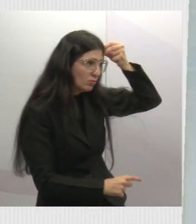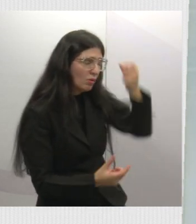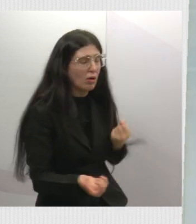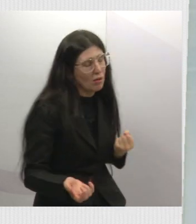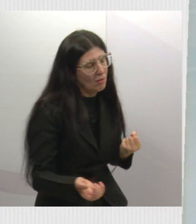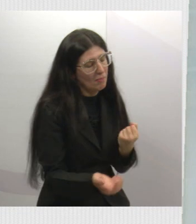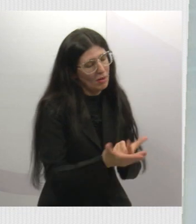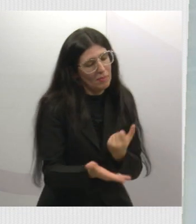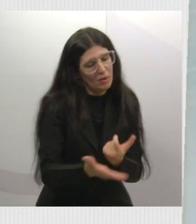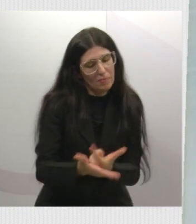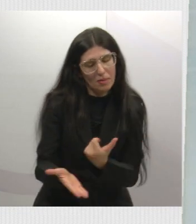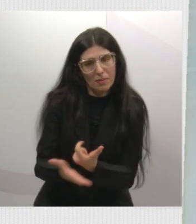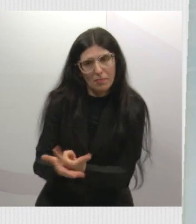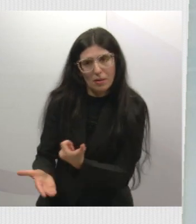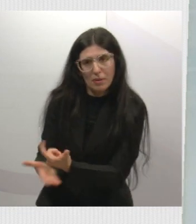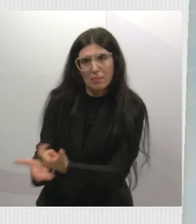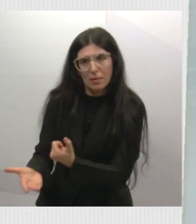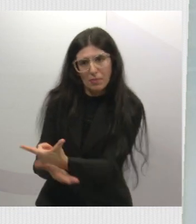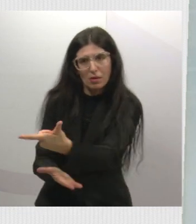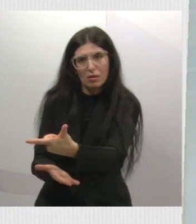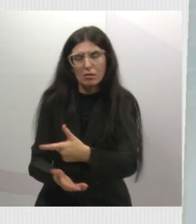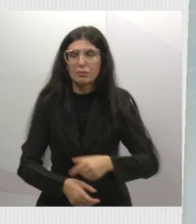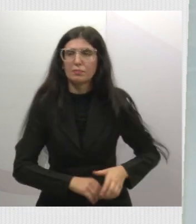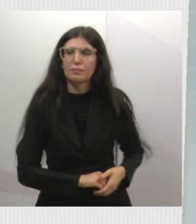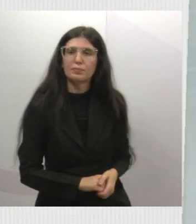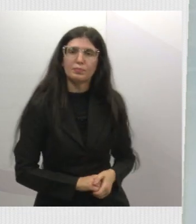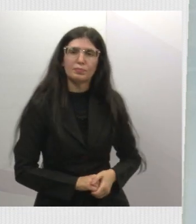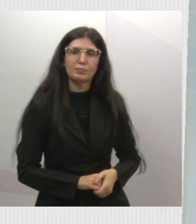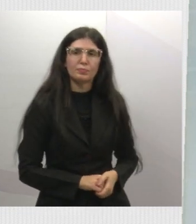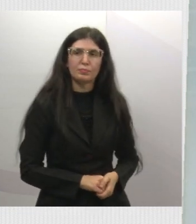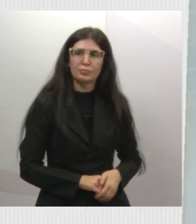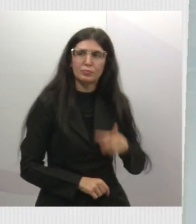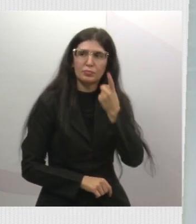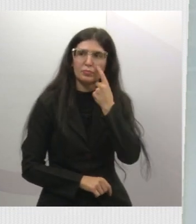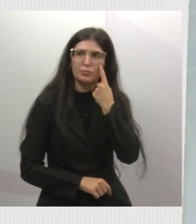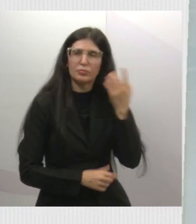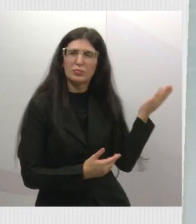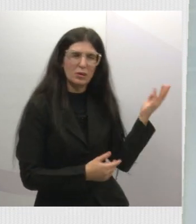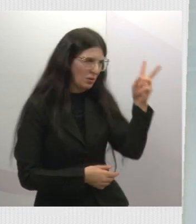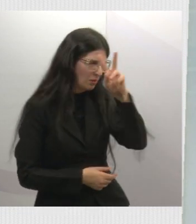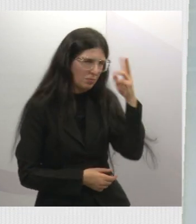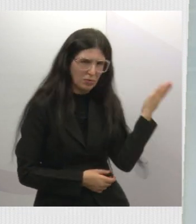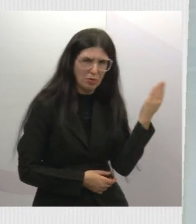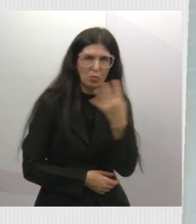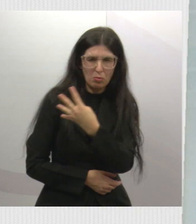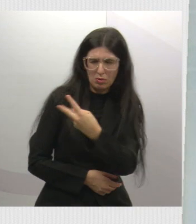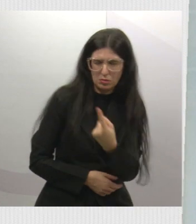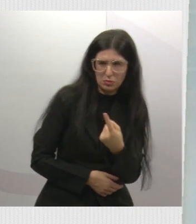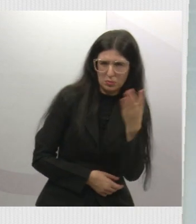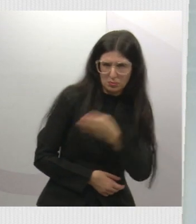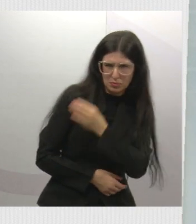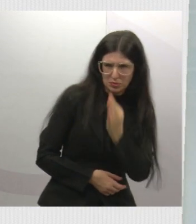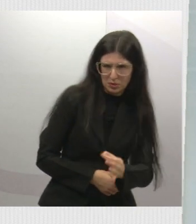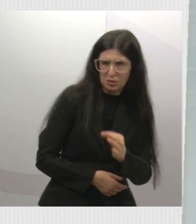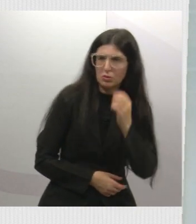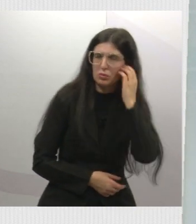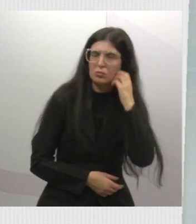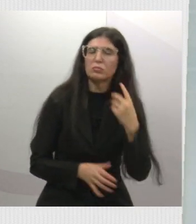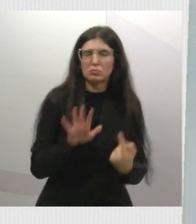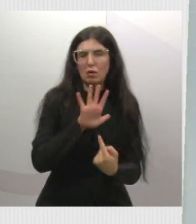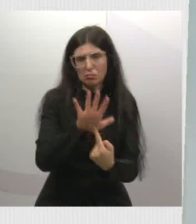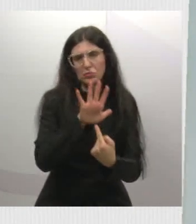slides anteriores, que é aquele percentual dos 42%, que diminuiu para os 41%.